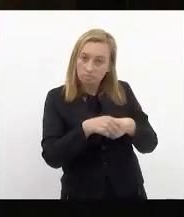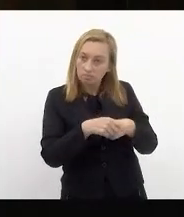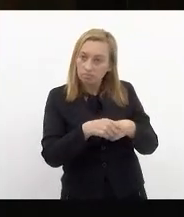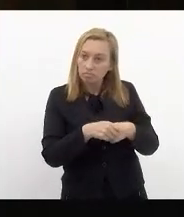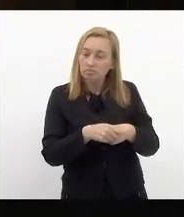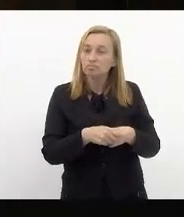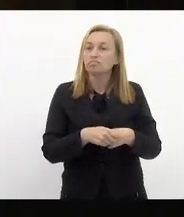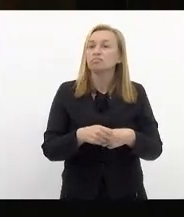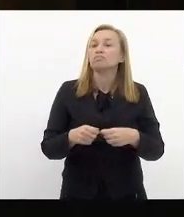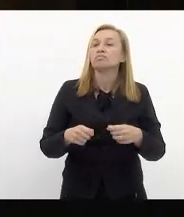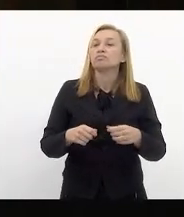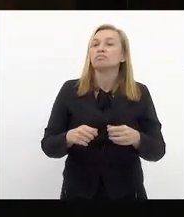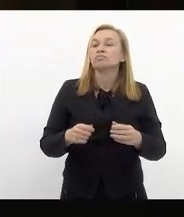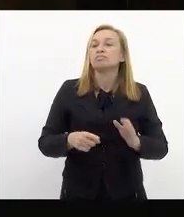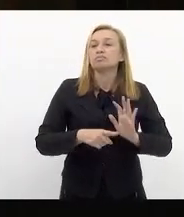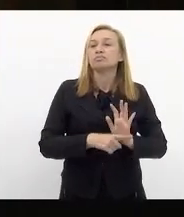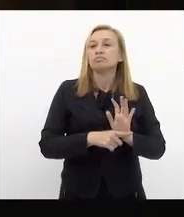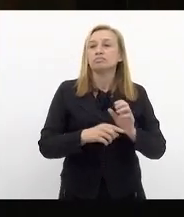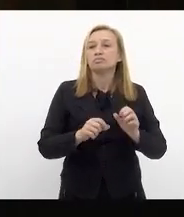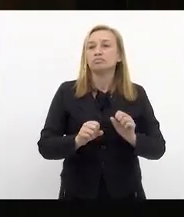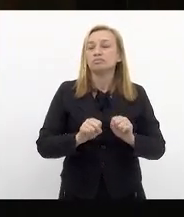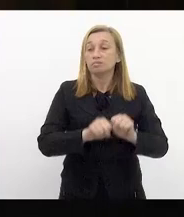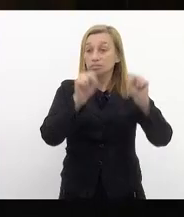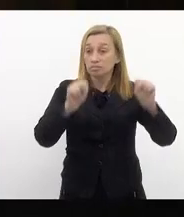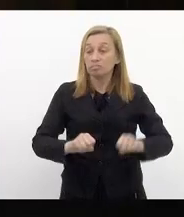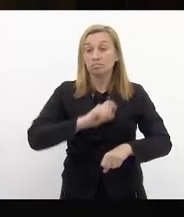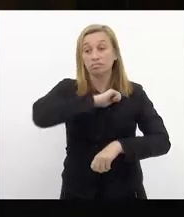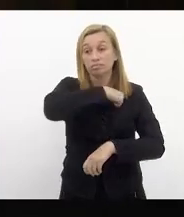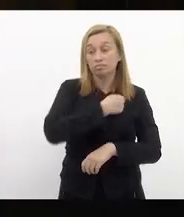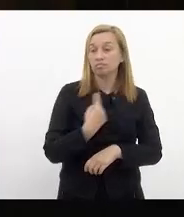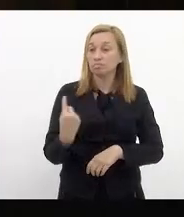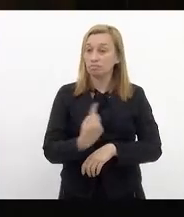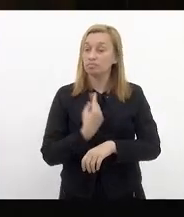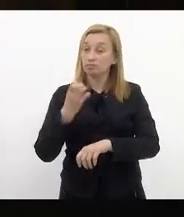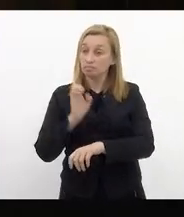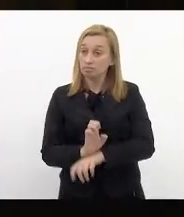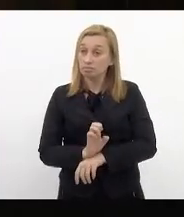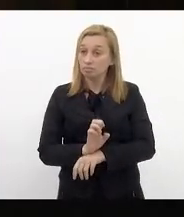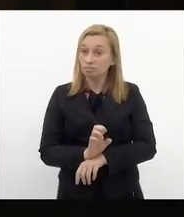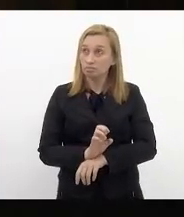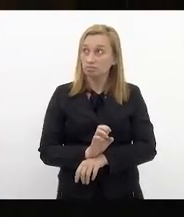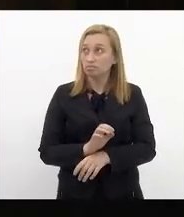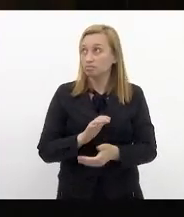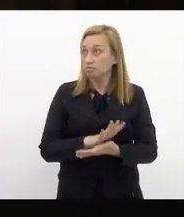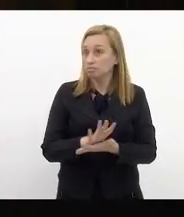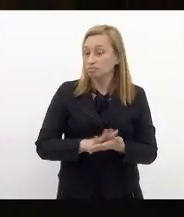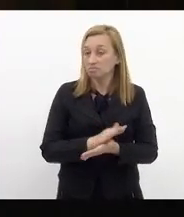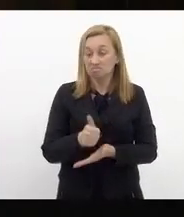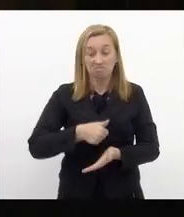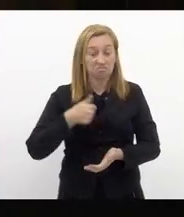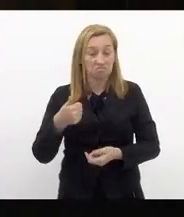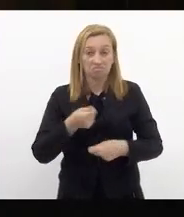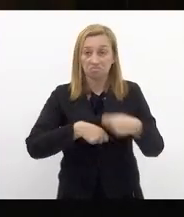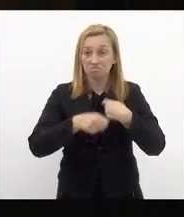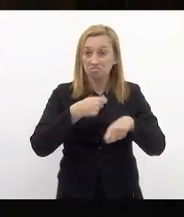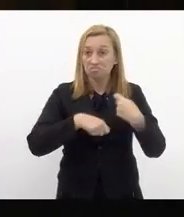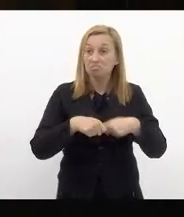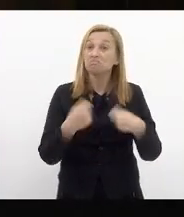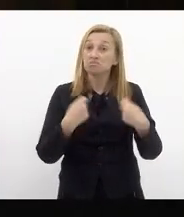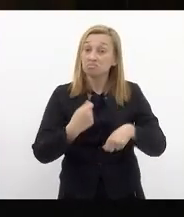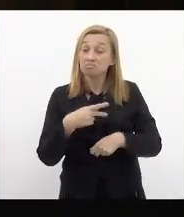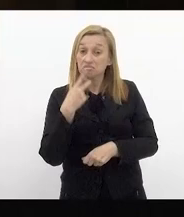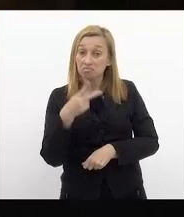renovação de um regime de recuperação fiscal aqui do nosso Estado, que nada melhora a nossa economia, é preciso ser